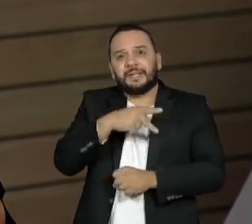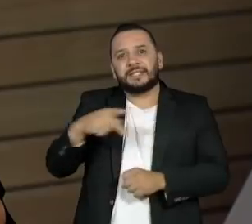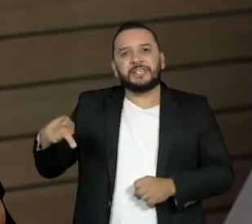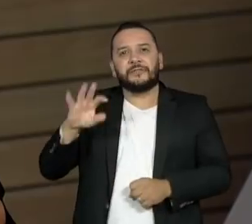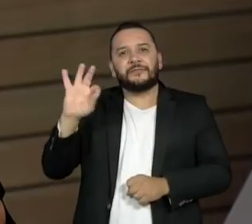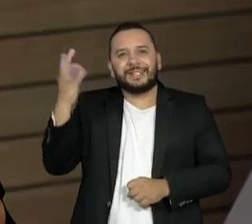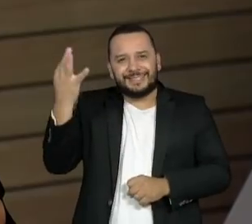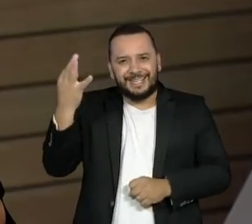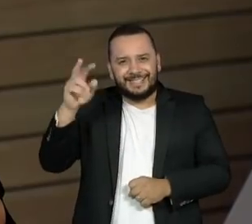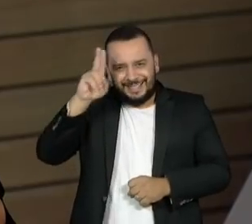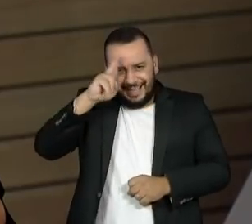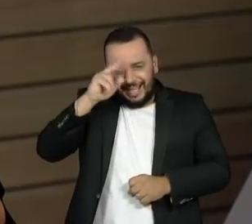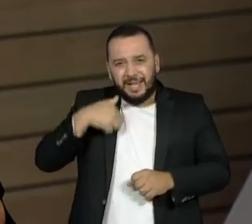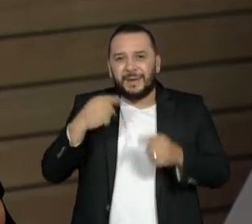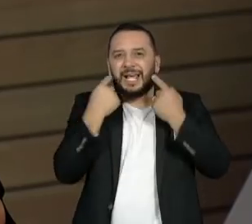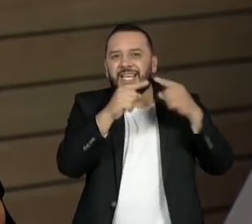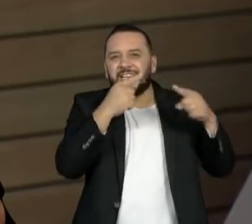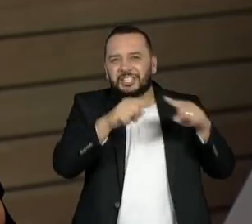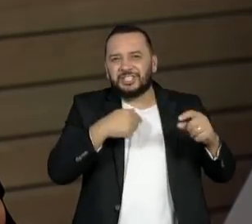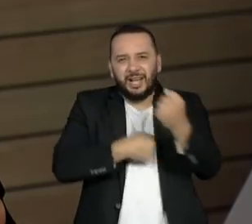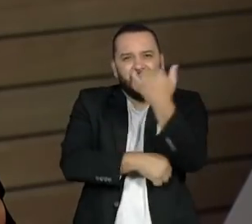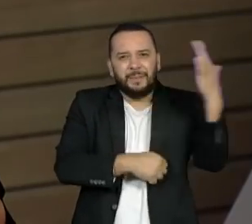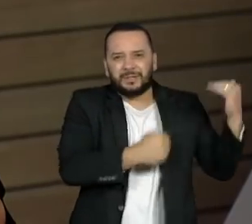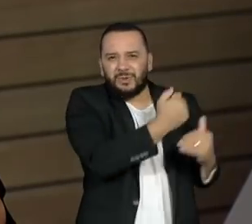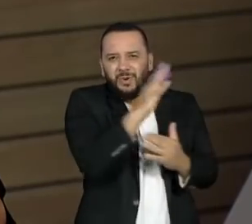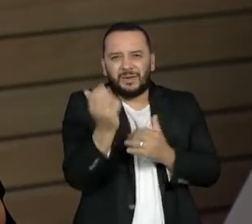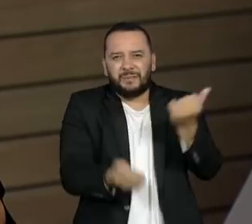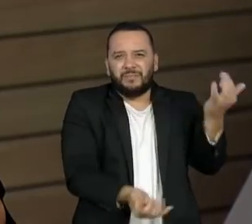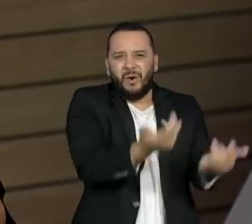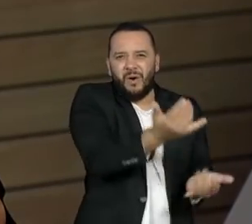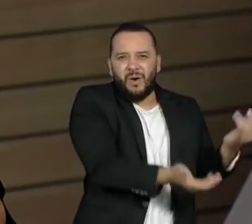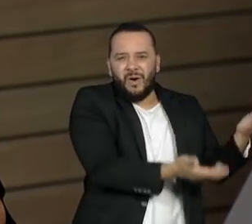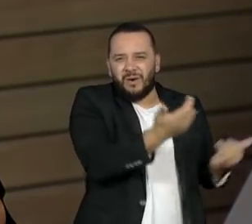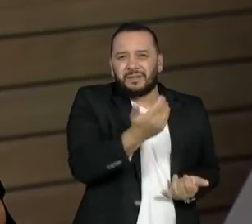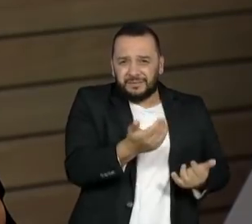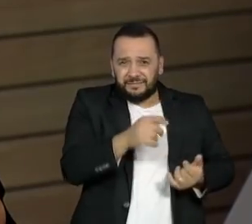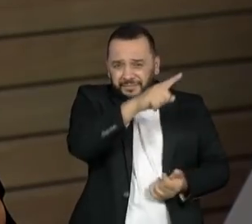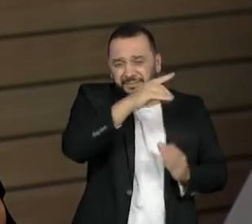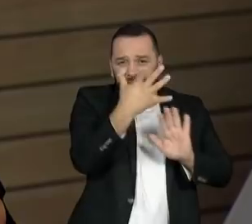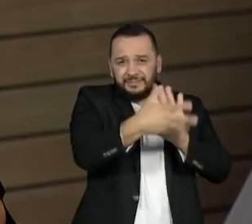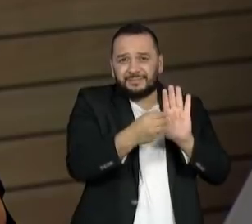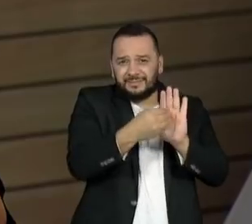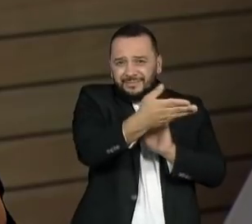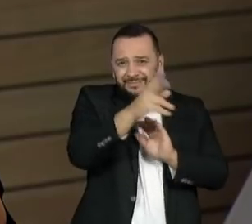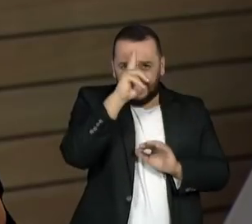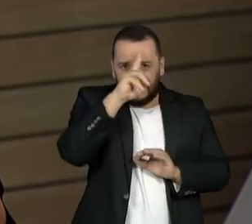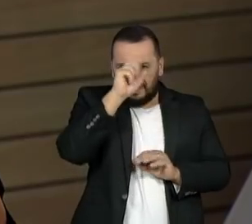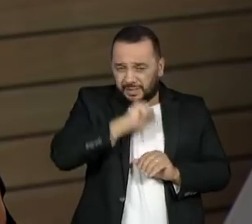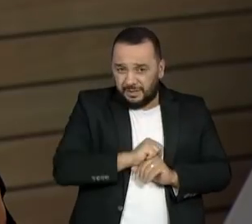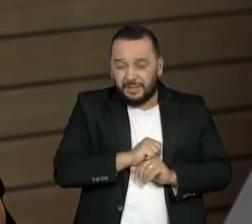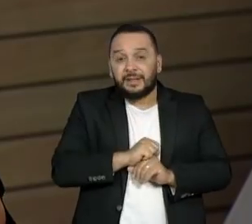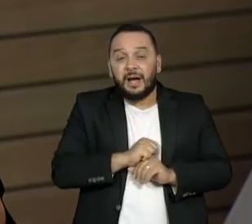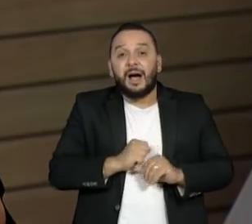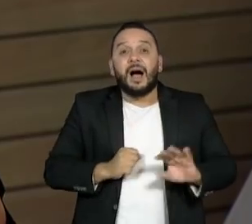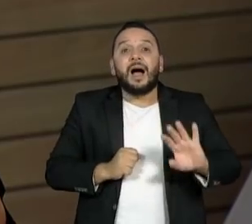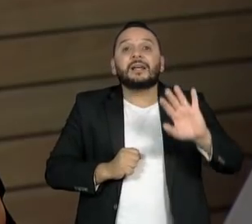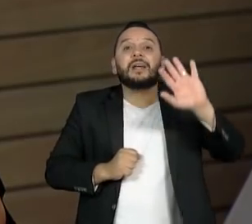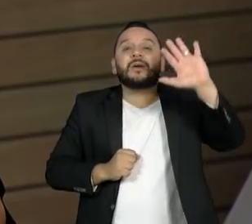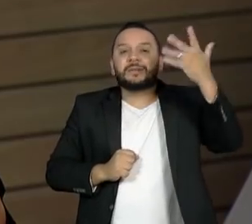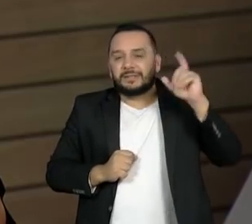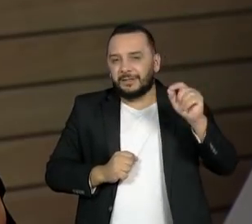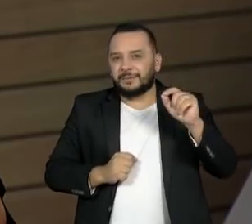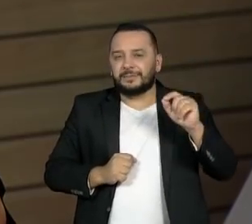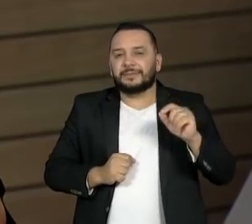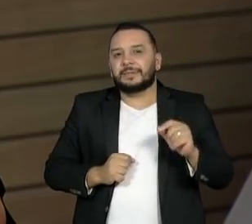fazendo grandes críticas aos incêndios, né? A ação do Brasil em relação aos incêndios na Amazônia, você teve ali uma ajuda, pelo menos